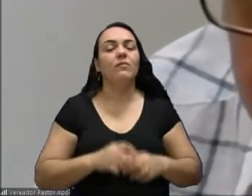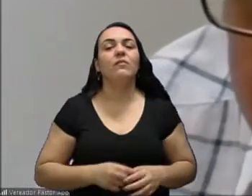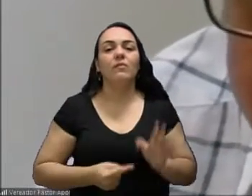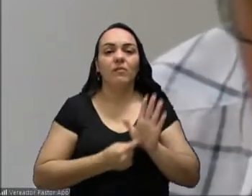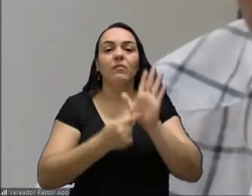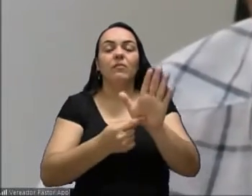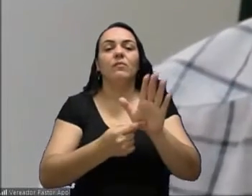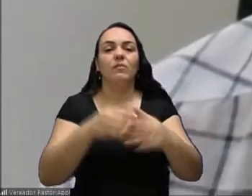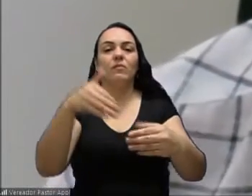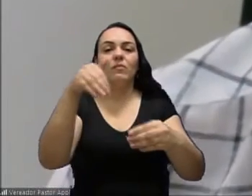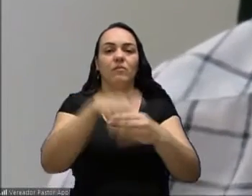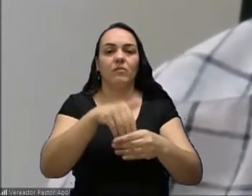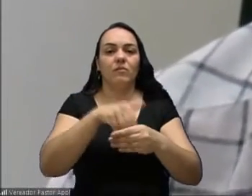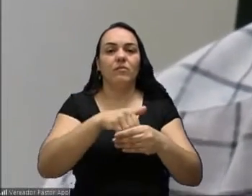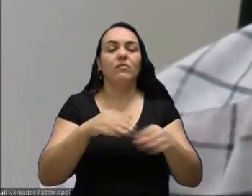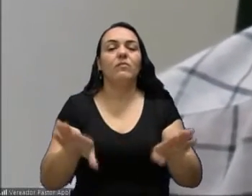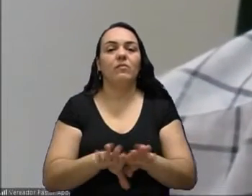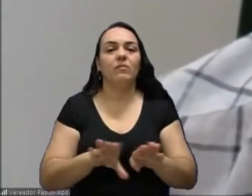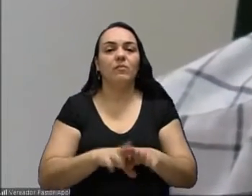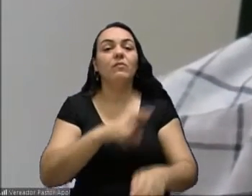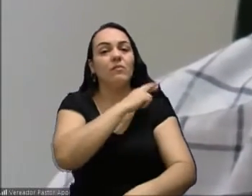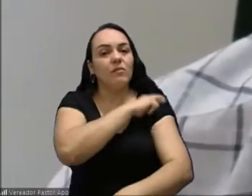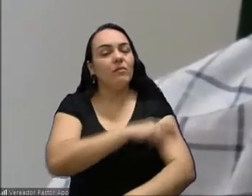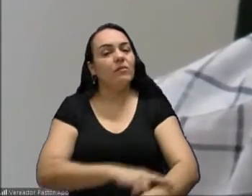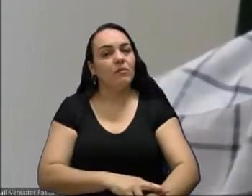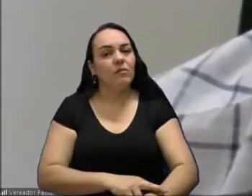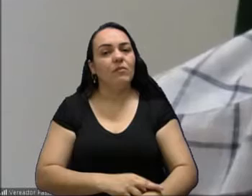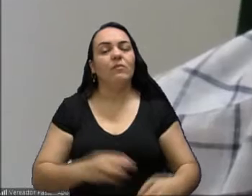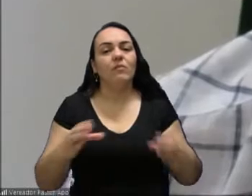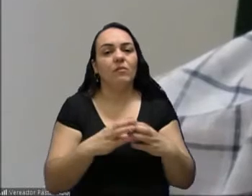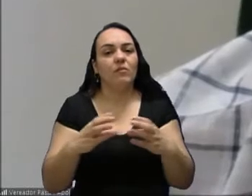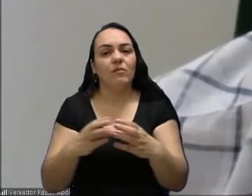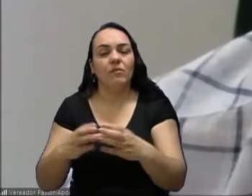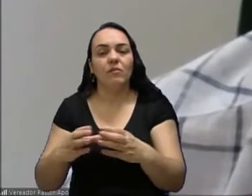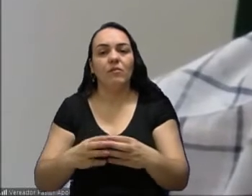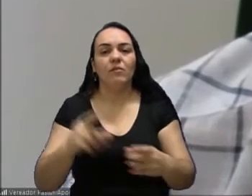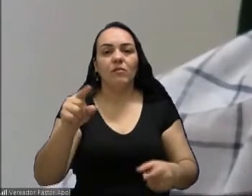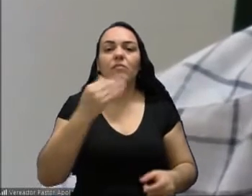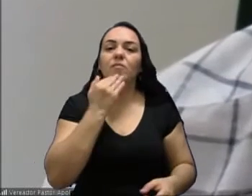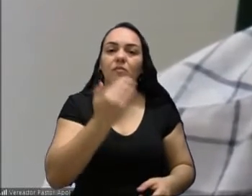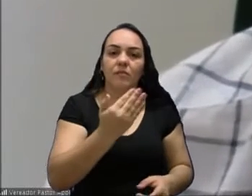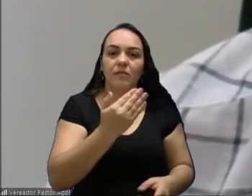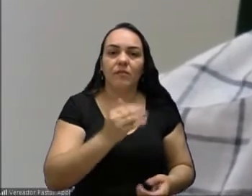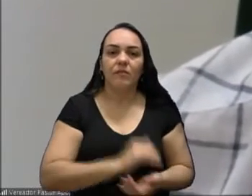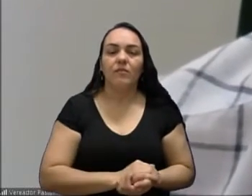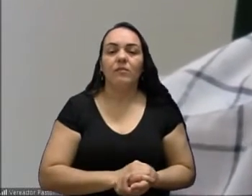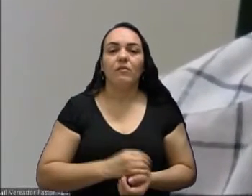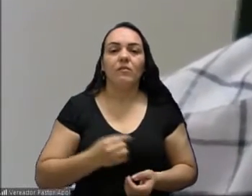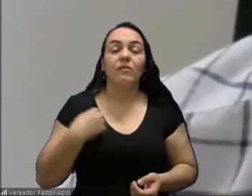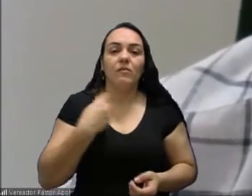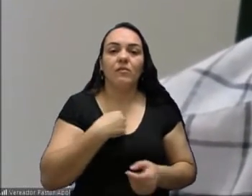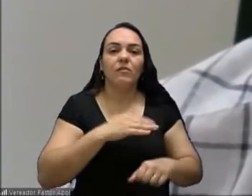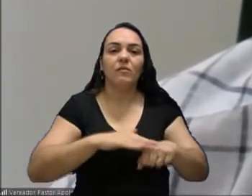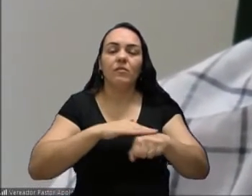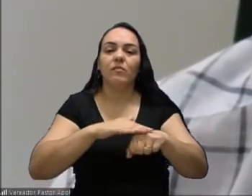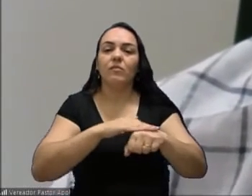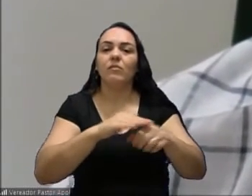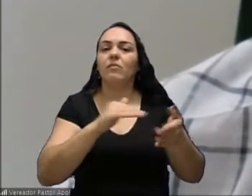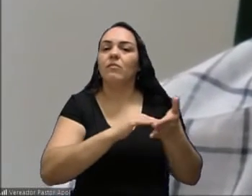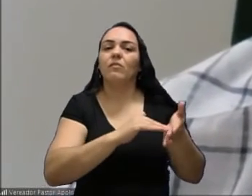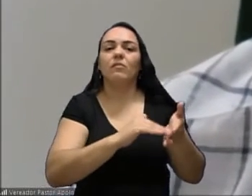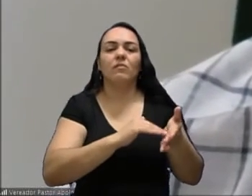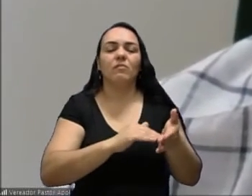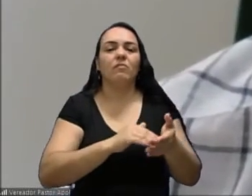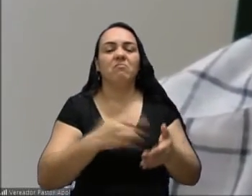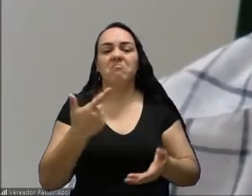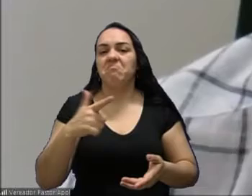coloque em votação. E com respeito à comissão que o vereador pediu, para a gente conversar com o secretário não iria